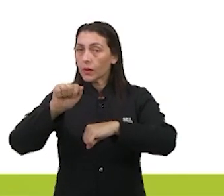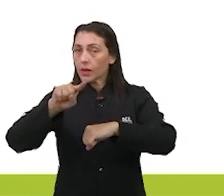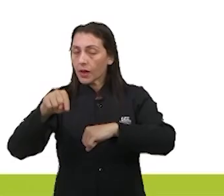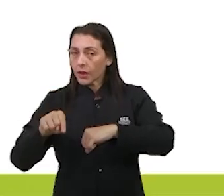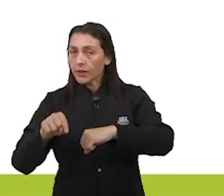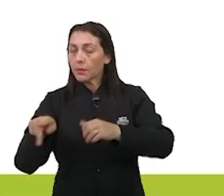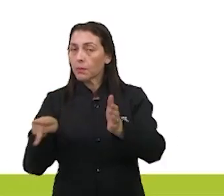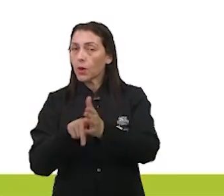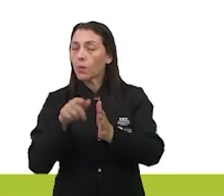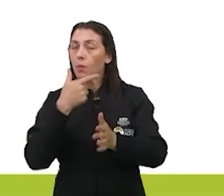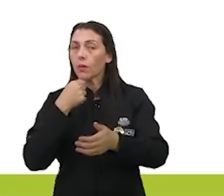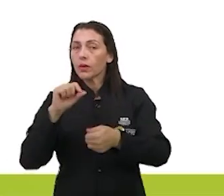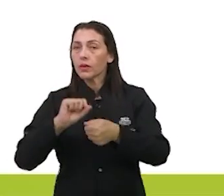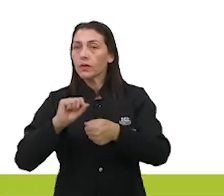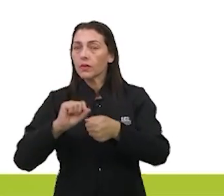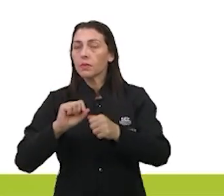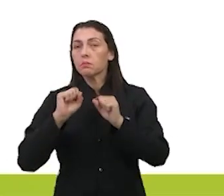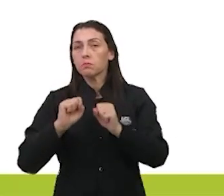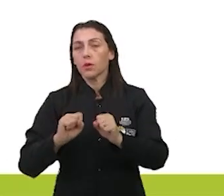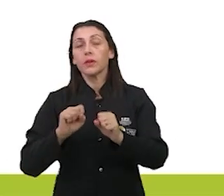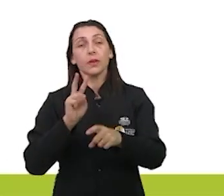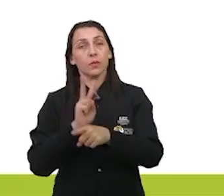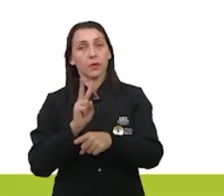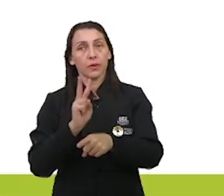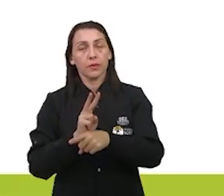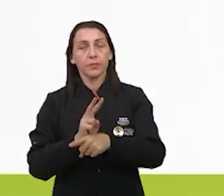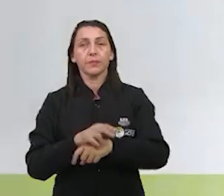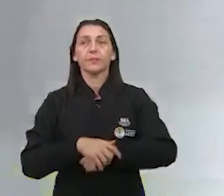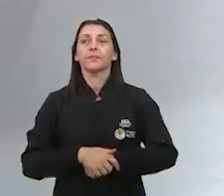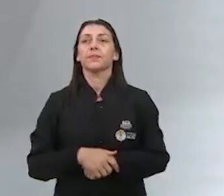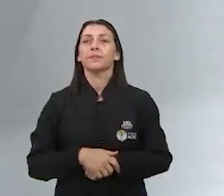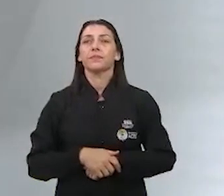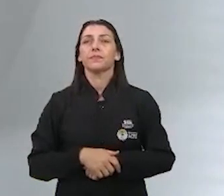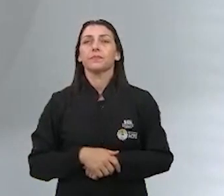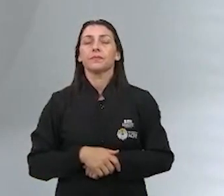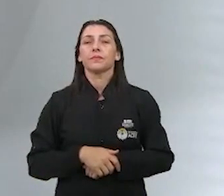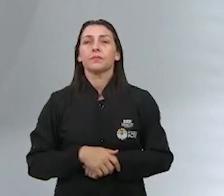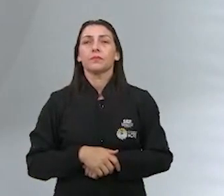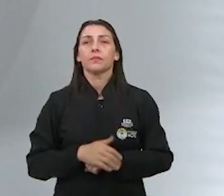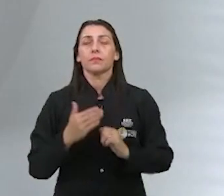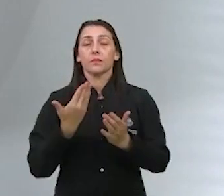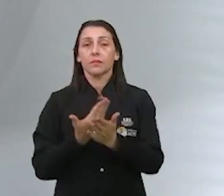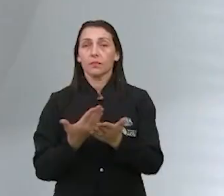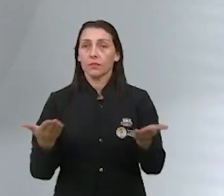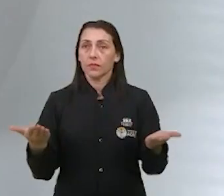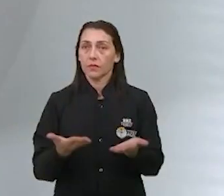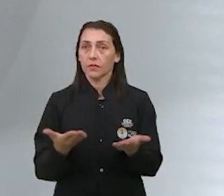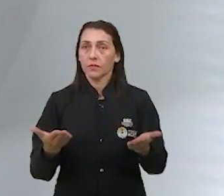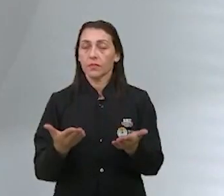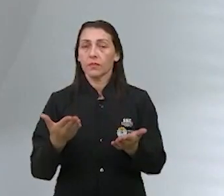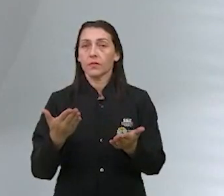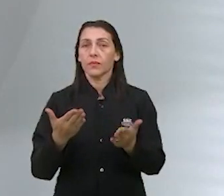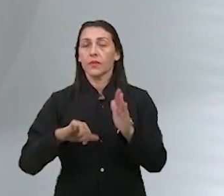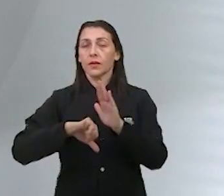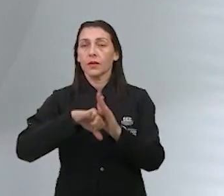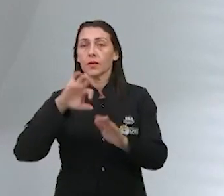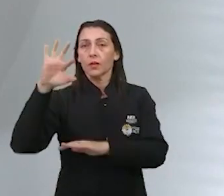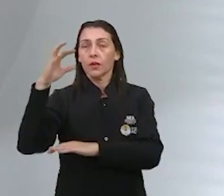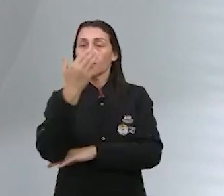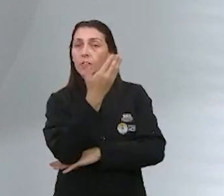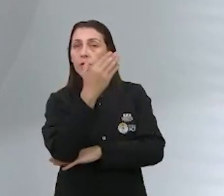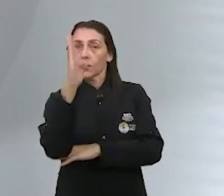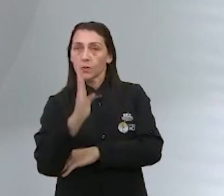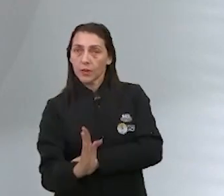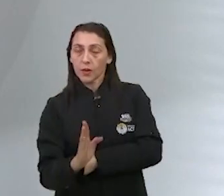ação humana e isso pode ser preservada. Pessoal, era isso, aula de hoje, questões ambientais e climáticas no